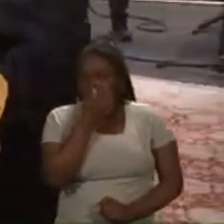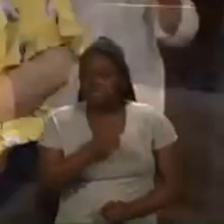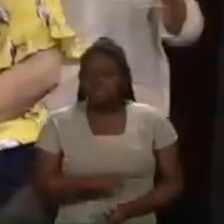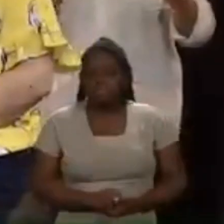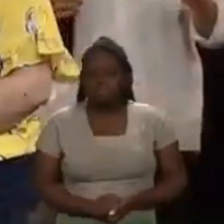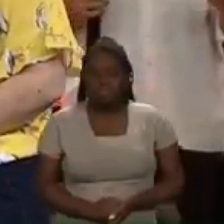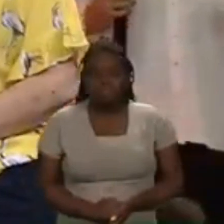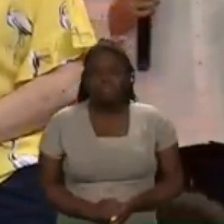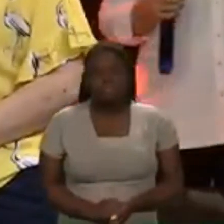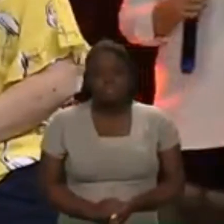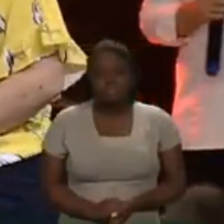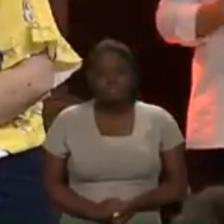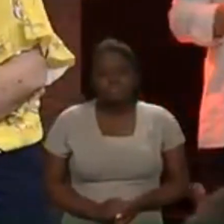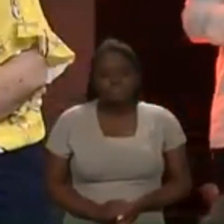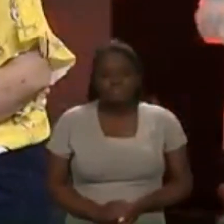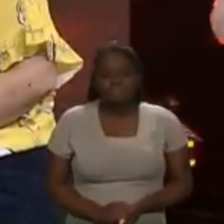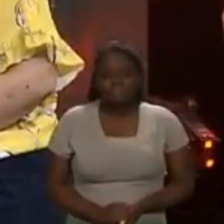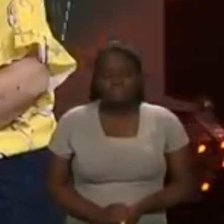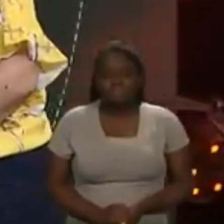Renata está aqui.